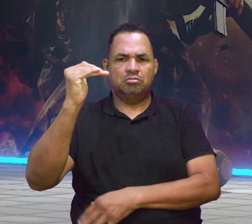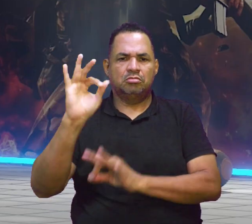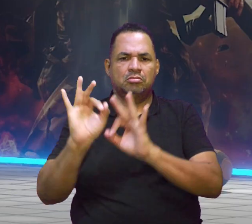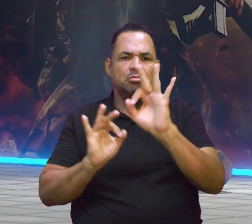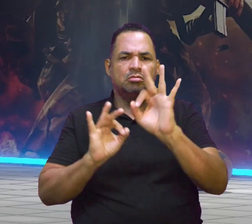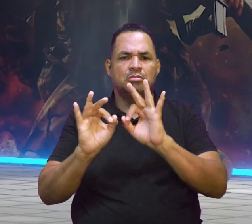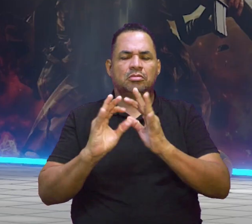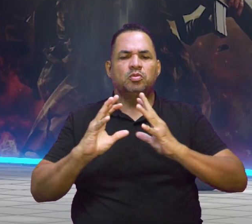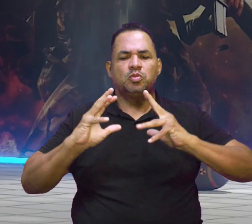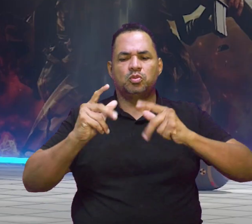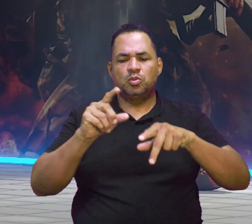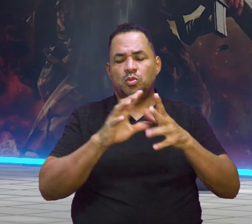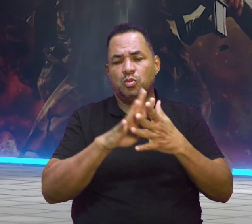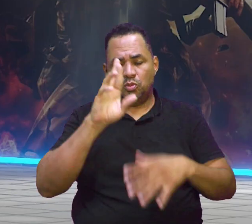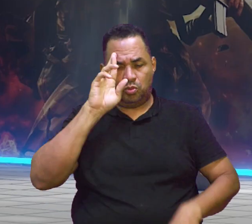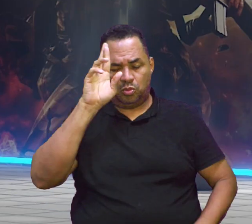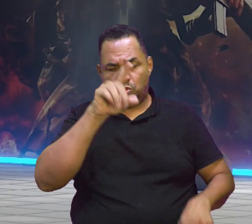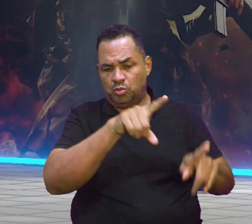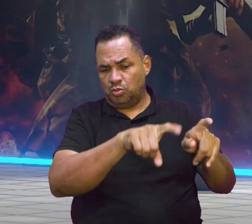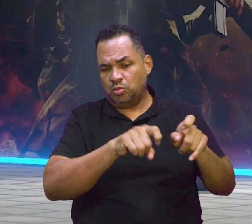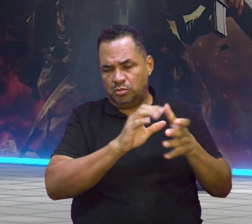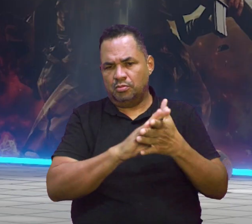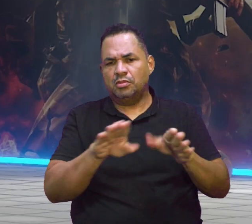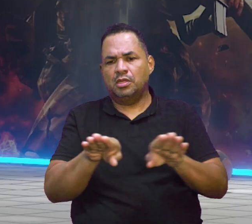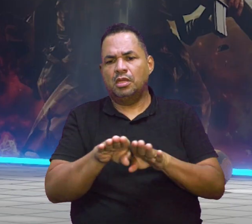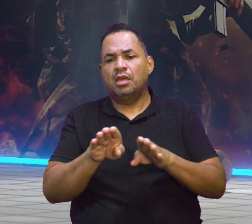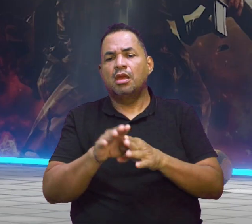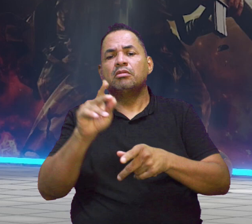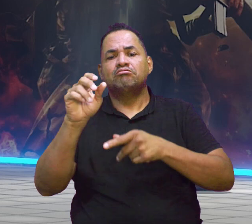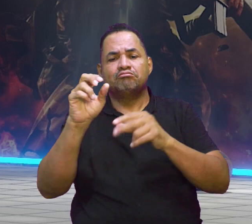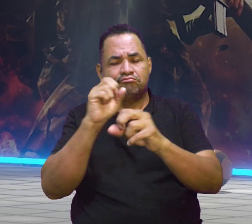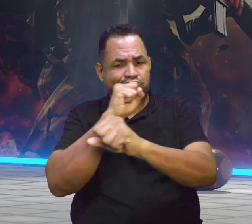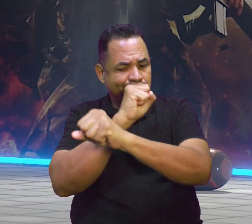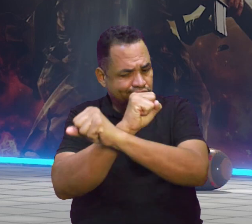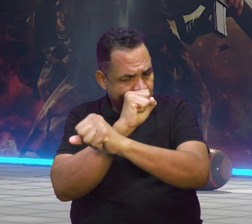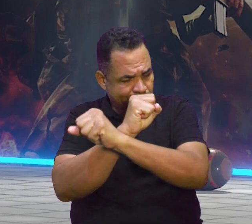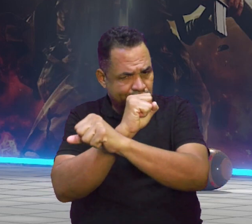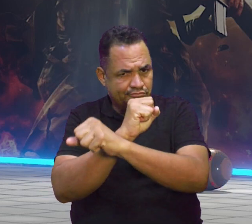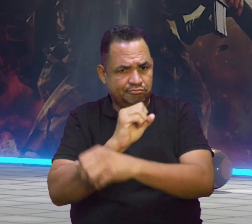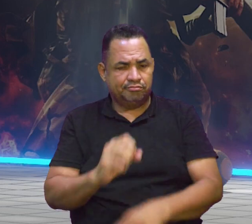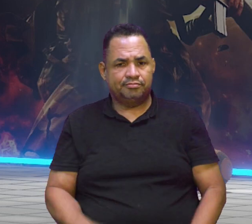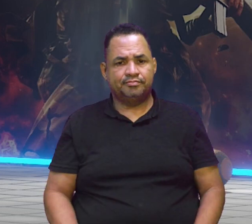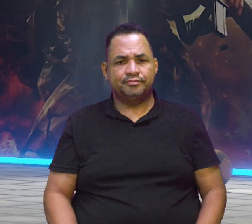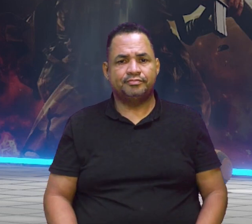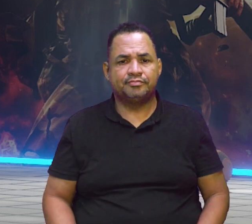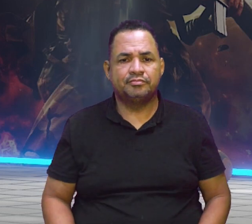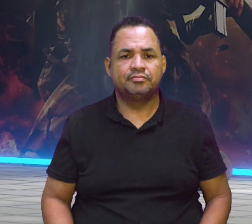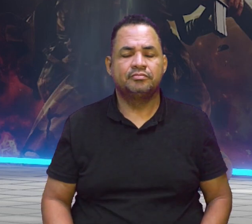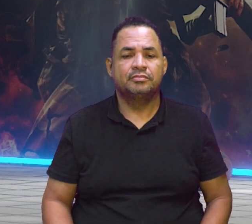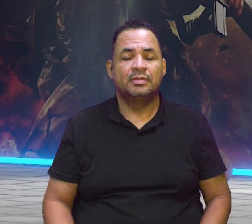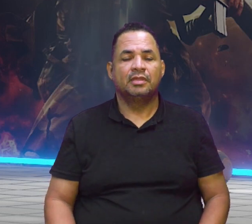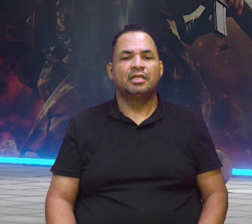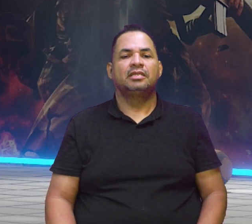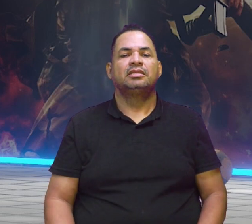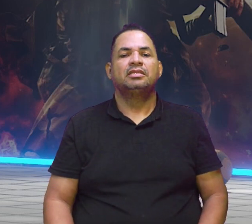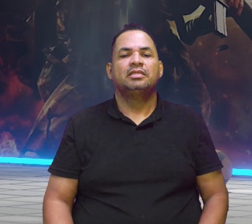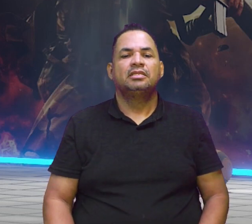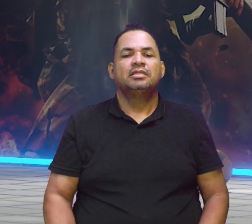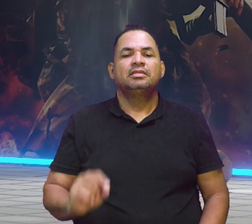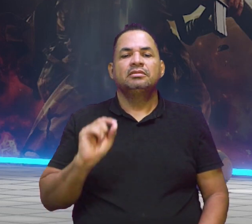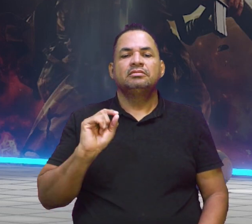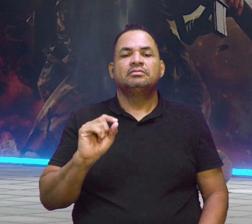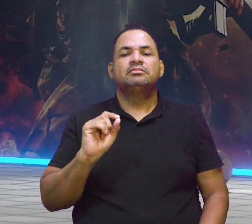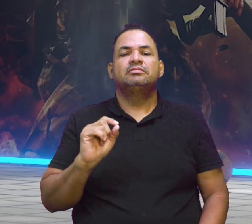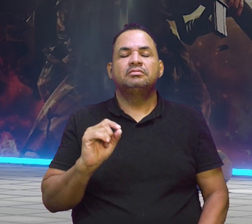fazendas, que tinham muitos escravos, quer dizer, ex-escravos, é que eles vão se